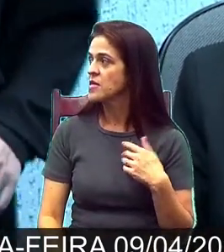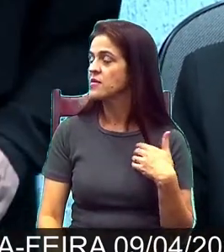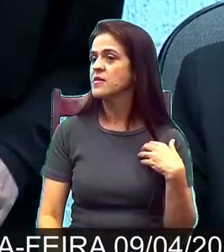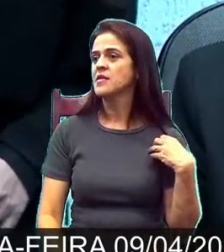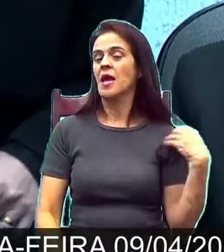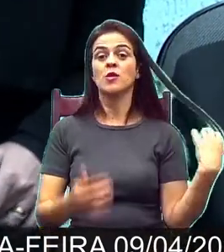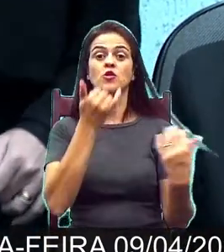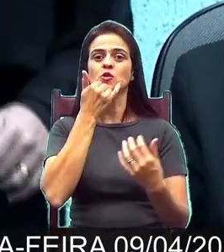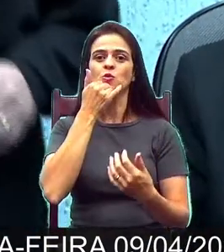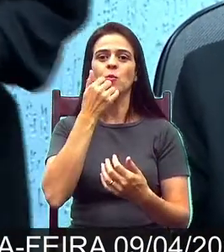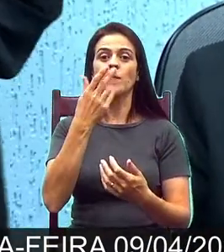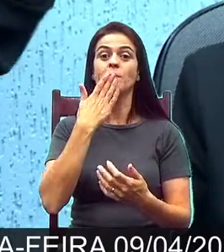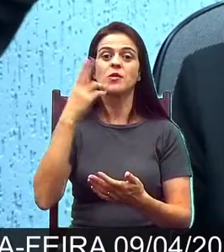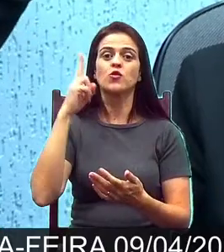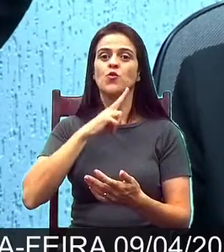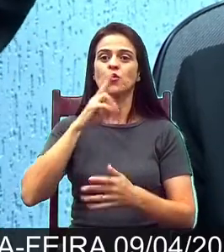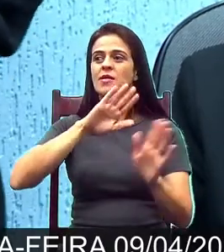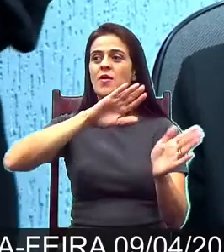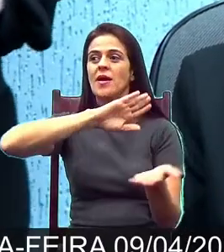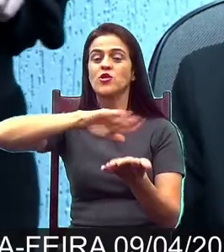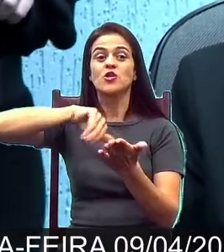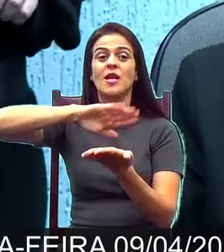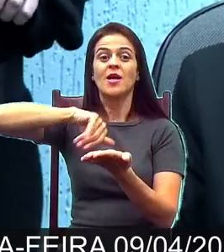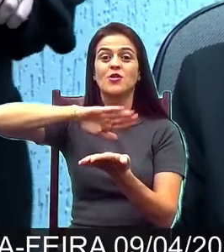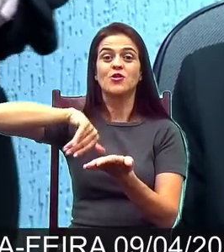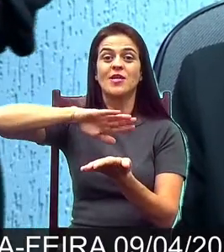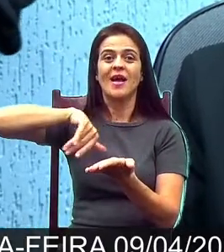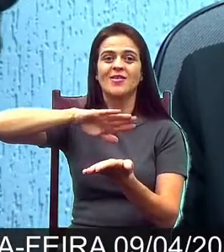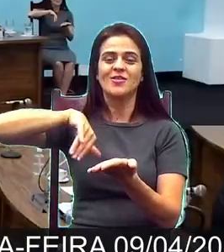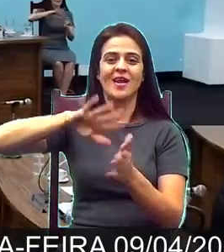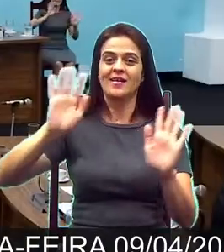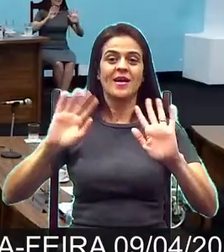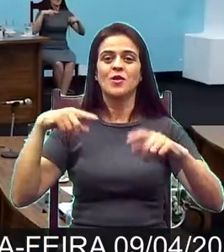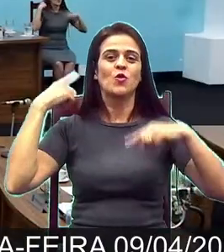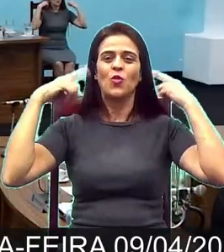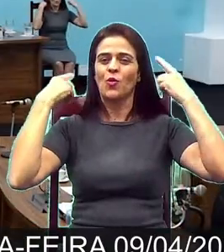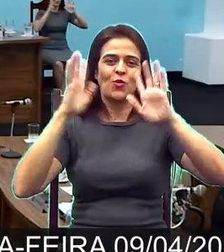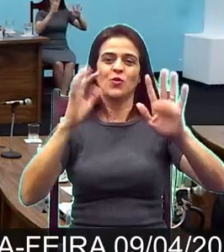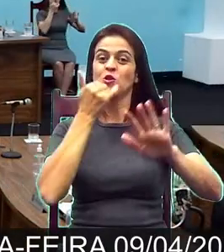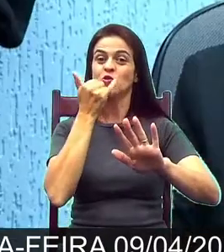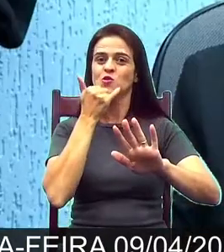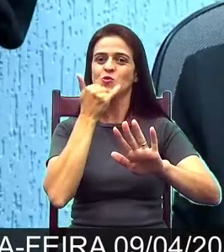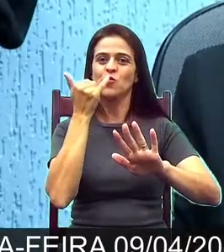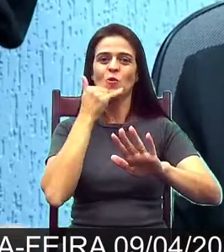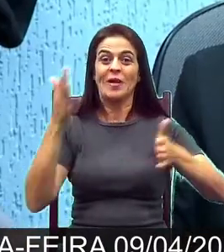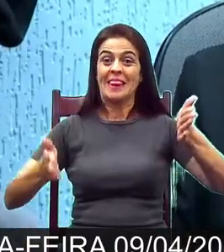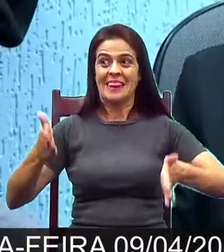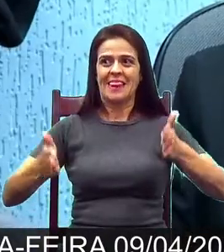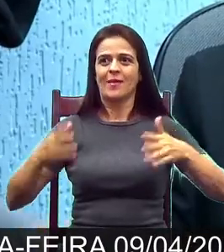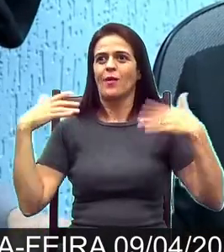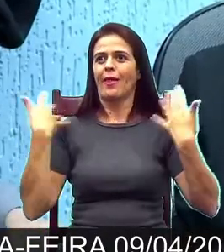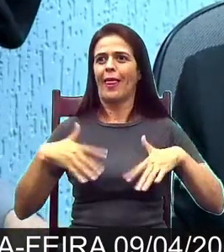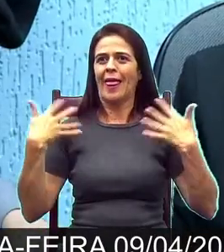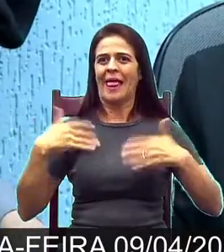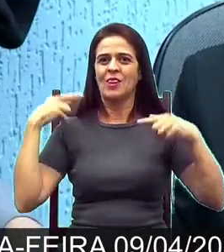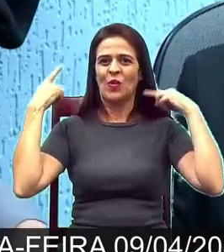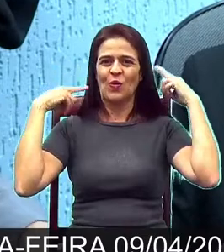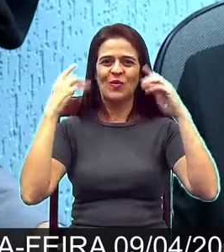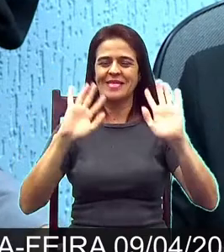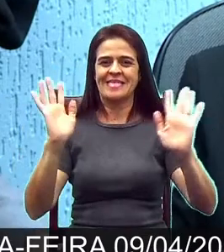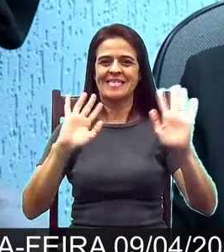vista. Pedido de vista, desculpa. Estou ficando doido. É normal, normal. É o período.